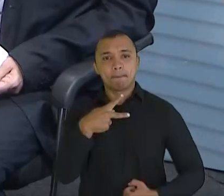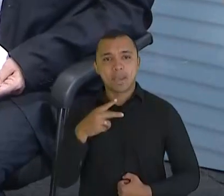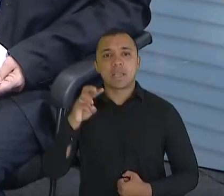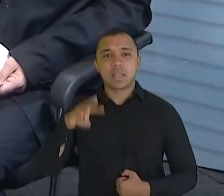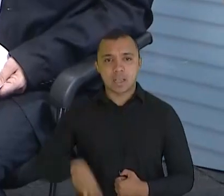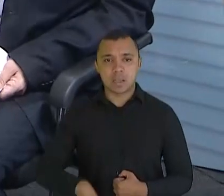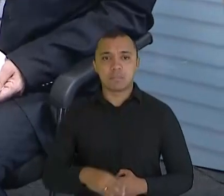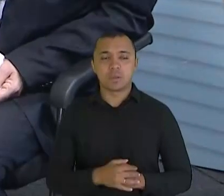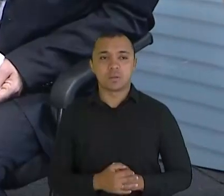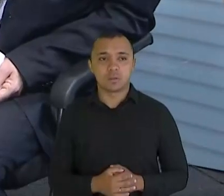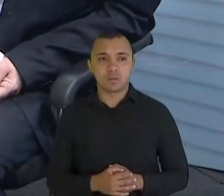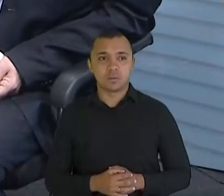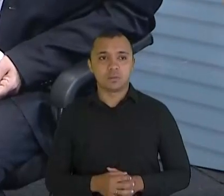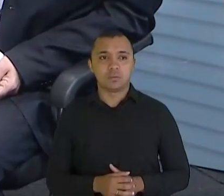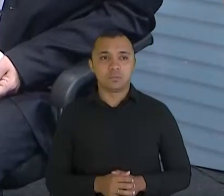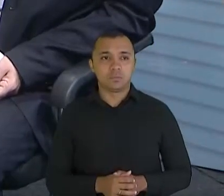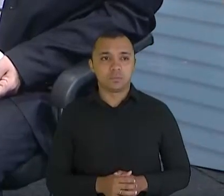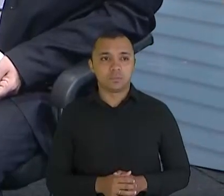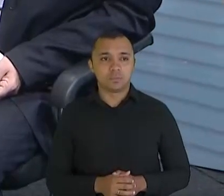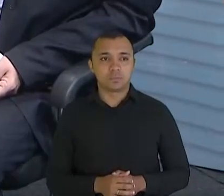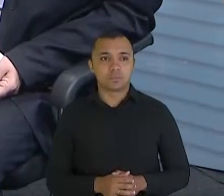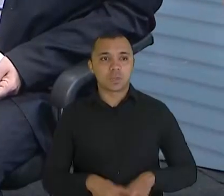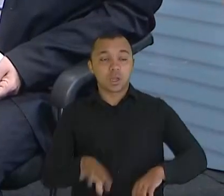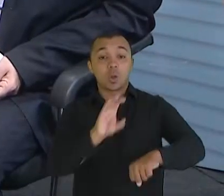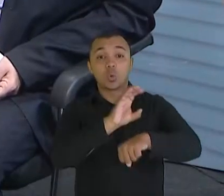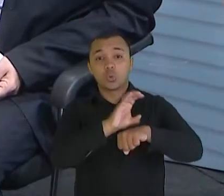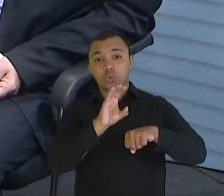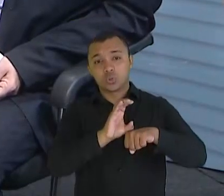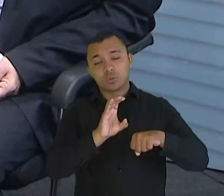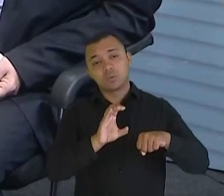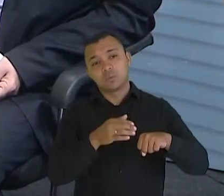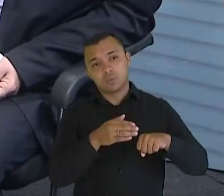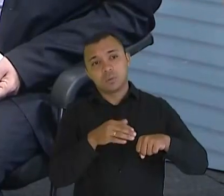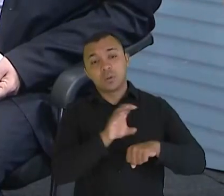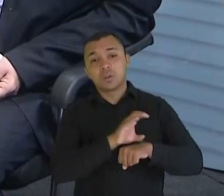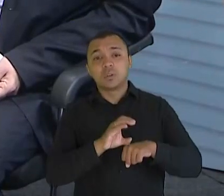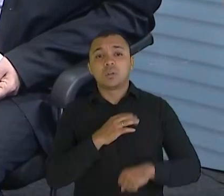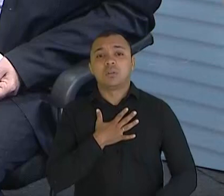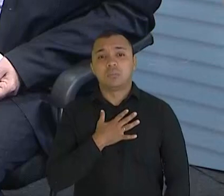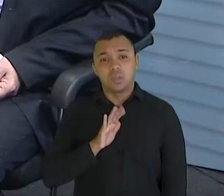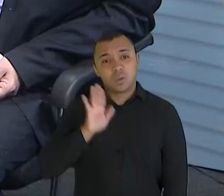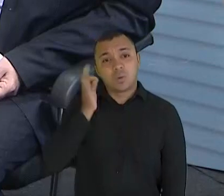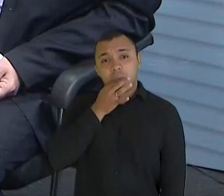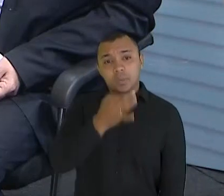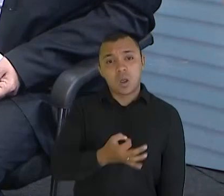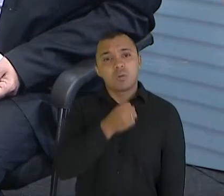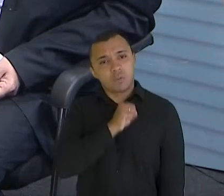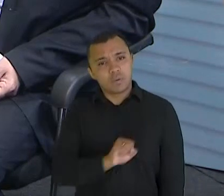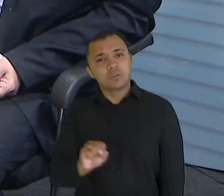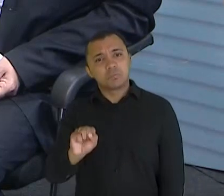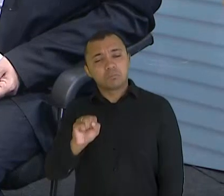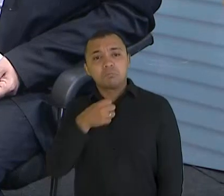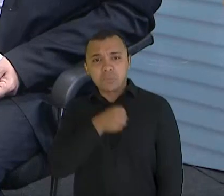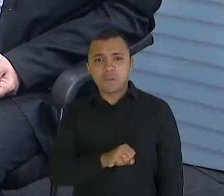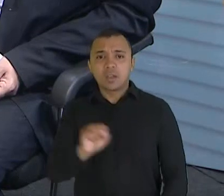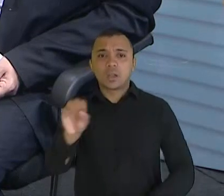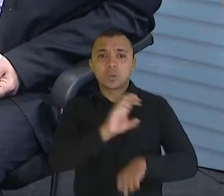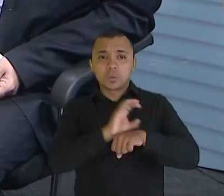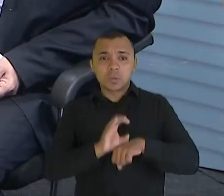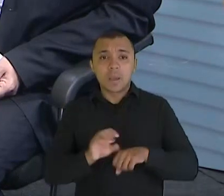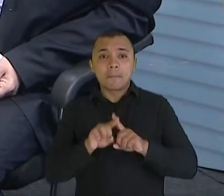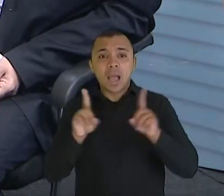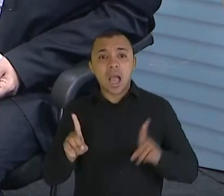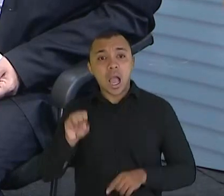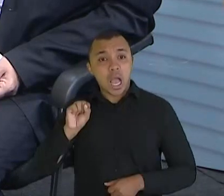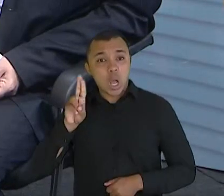144. Pronto, isso aí está. É o que está na Constituição, e assim, a gente, eu defendo o que está na Constituição. Agora, eu defendo que o SUS saia